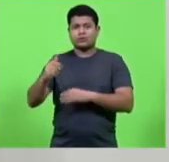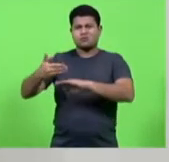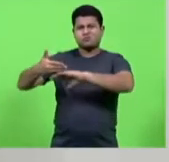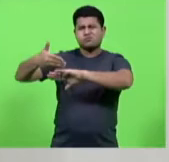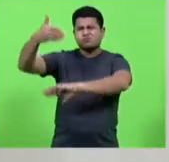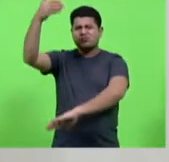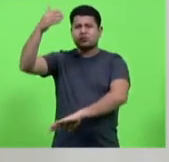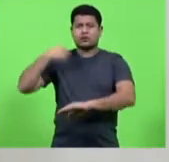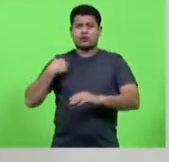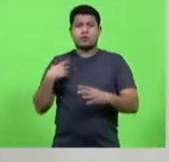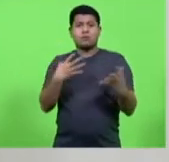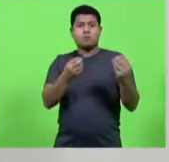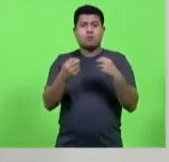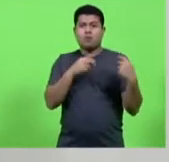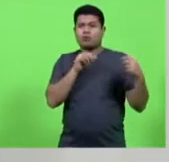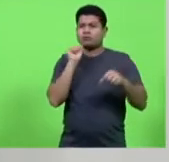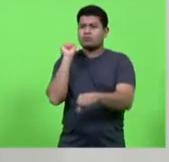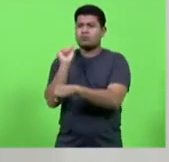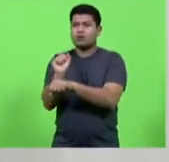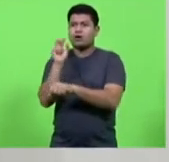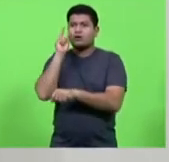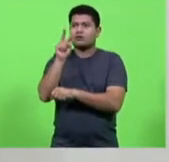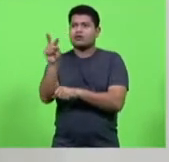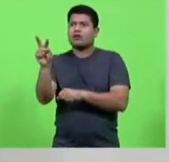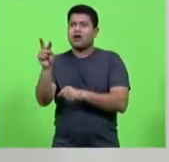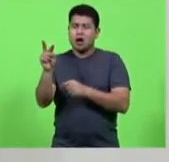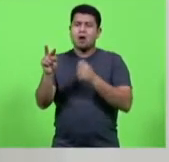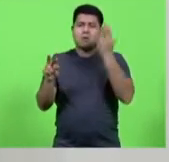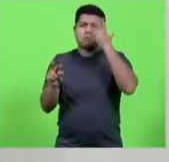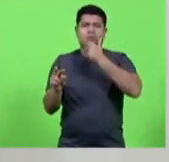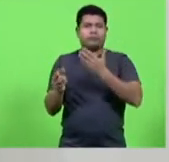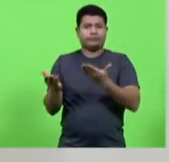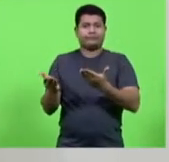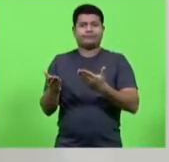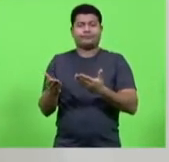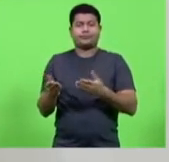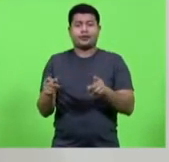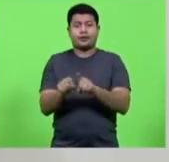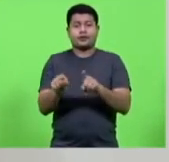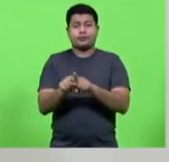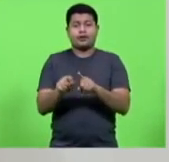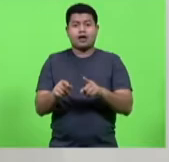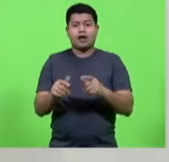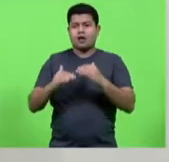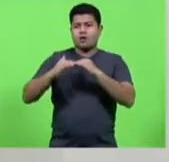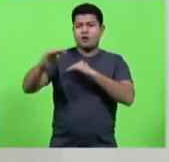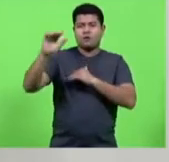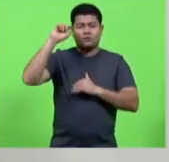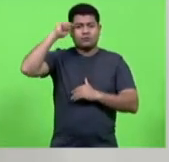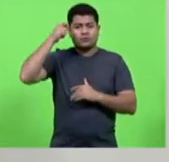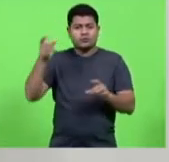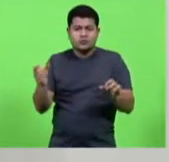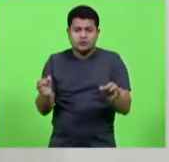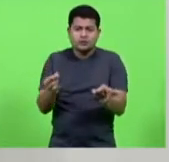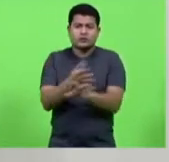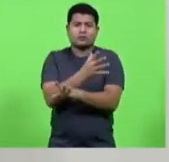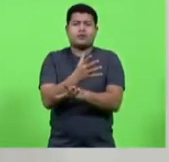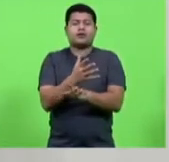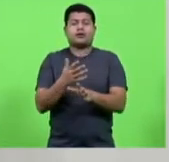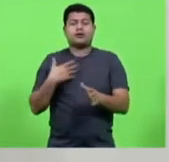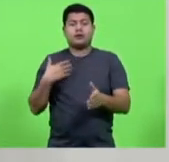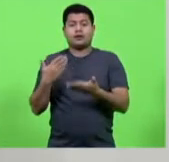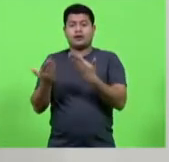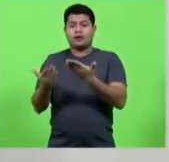dos turistas no Alto da Serra. Além disso, com a obra de pavimentação concluída, a Serra do Corvo Branco